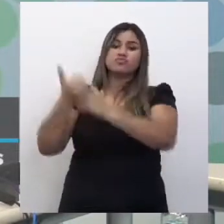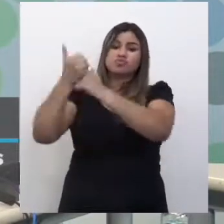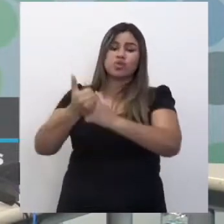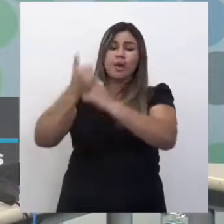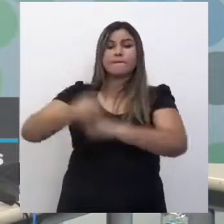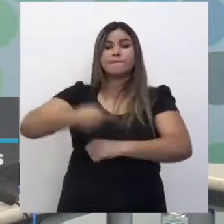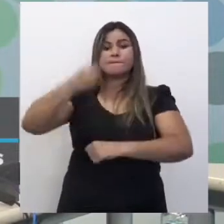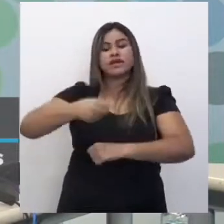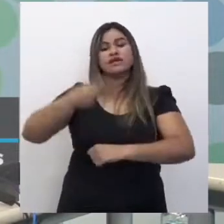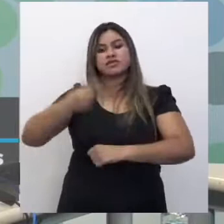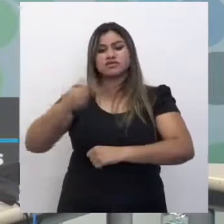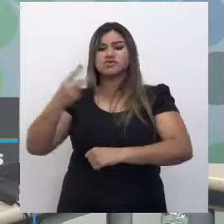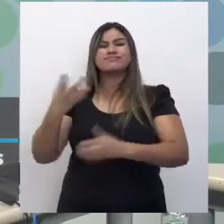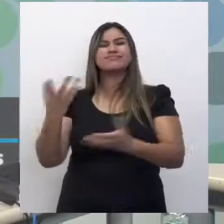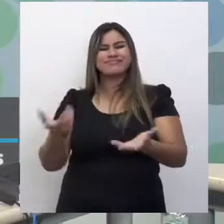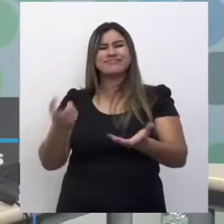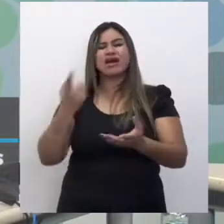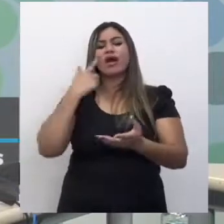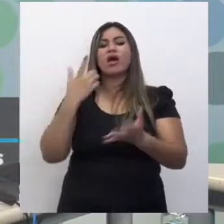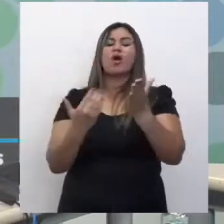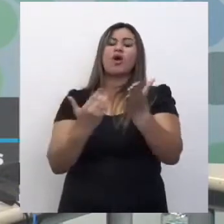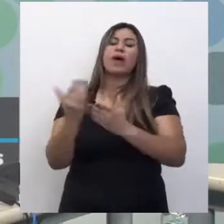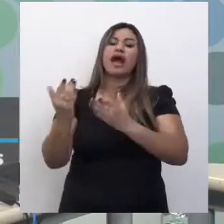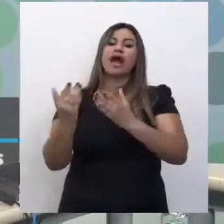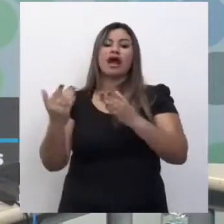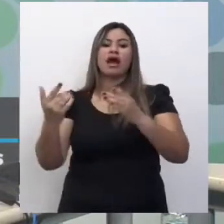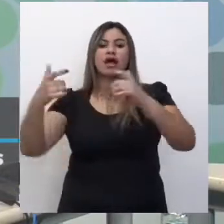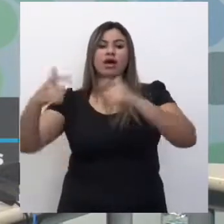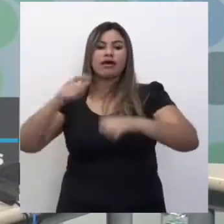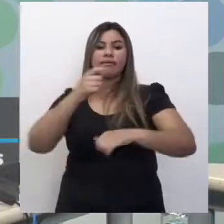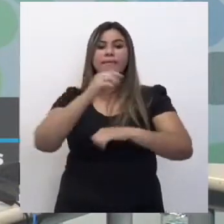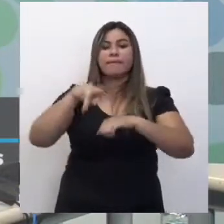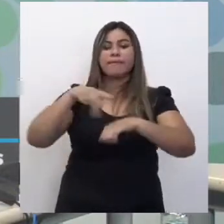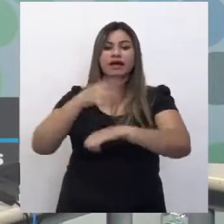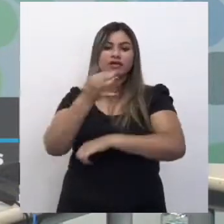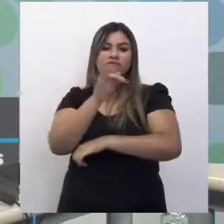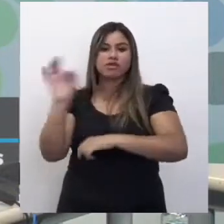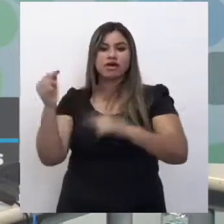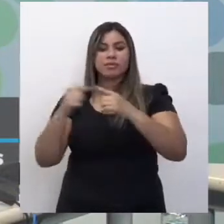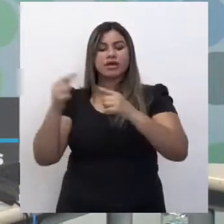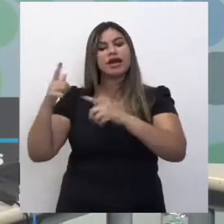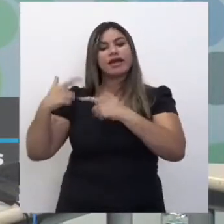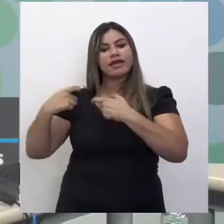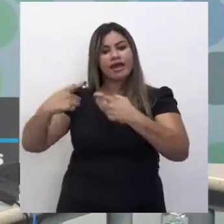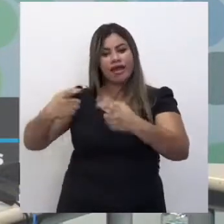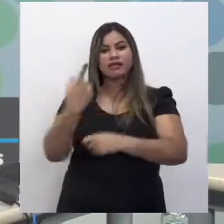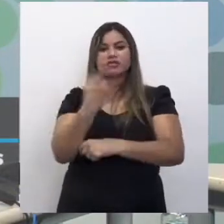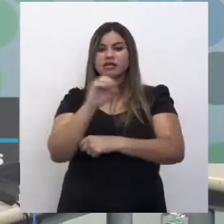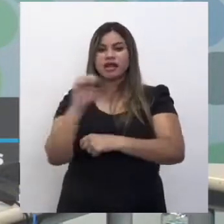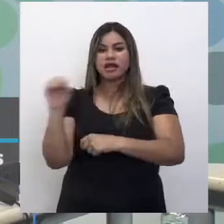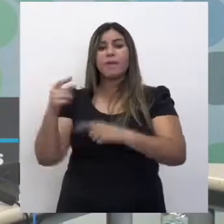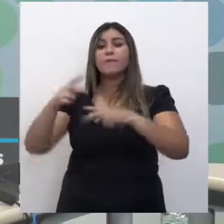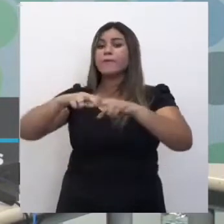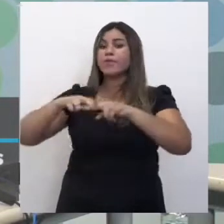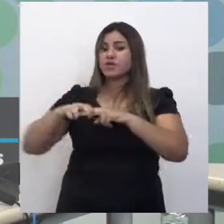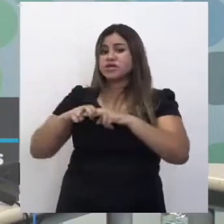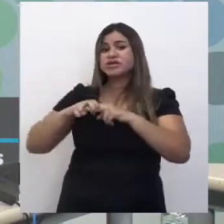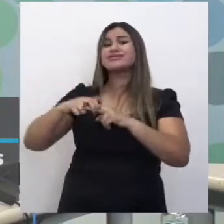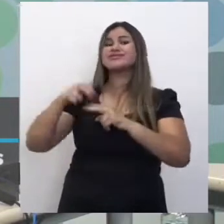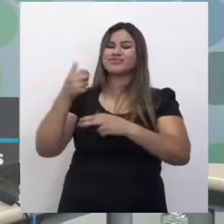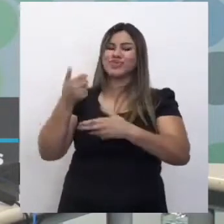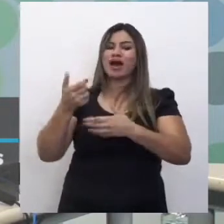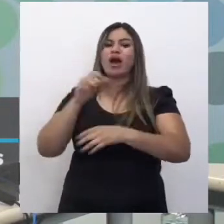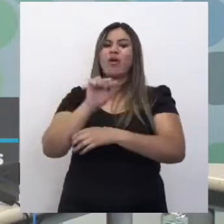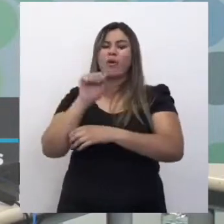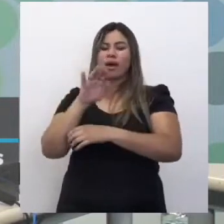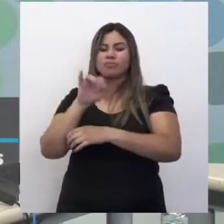nobreza e clero. Isso começa a se desenhar na França após a Guerra dos 100 Anos ali. É por isso que o absolutismo francês é tão marcante,